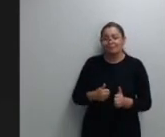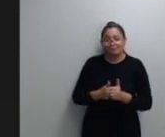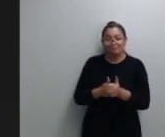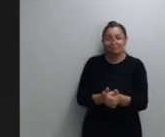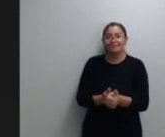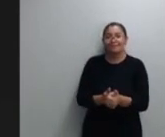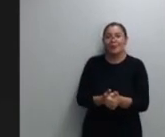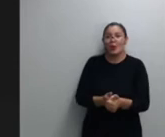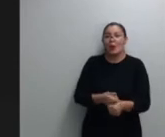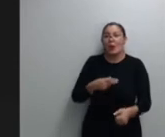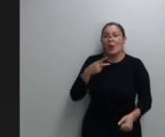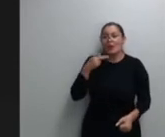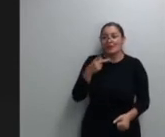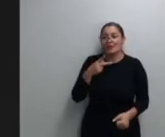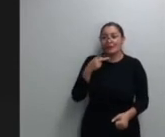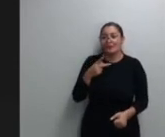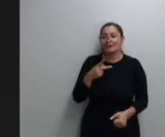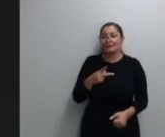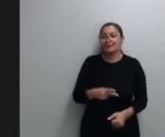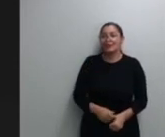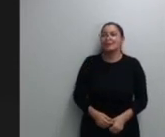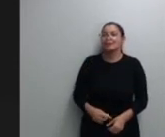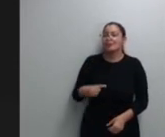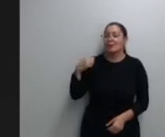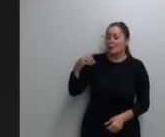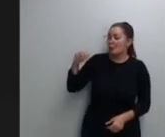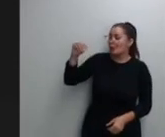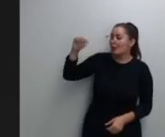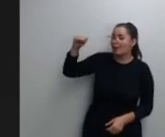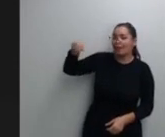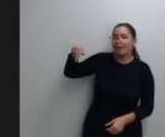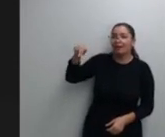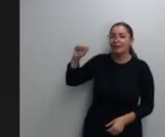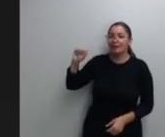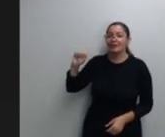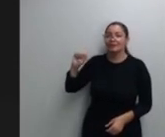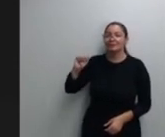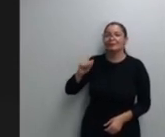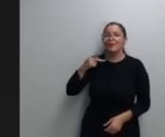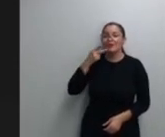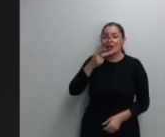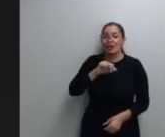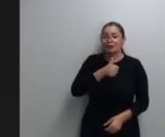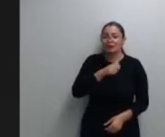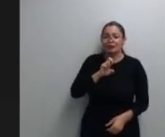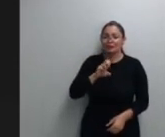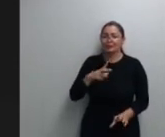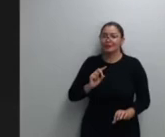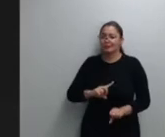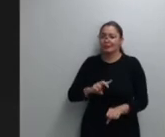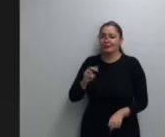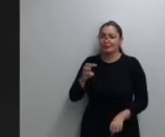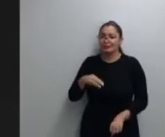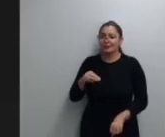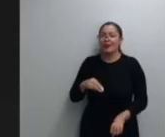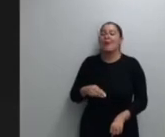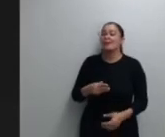palavra para a doutora Ana Paula falar por até 15 minutos nos termos regimentais. Doutora Ana Paula, fique à vontade.